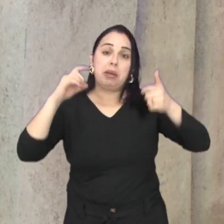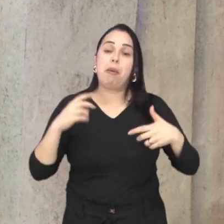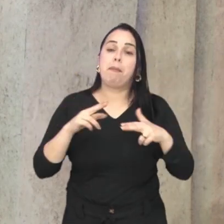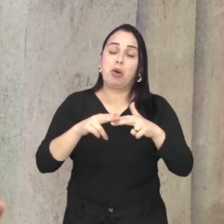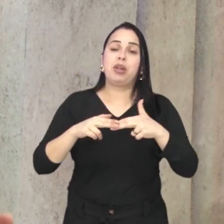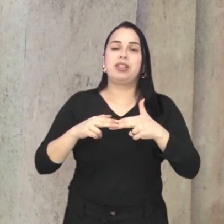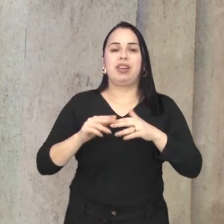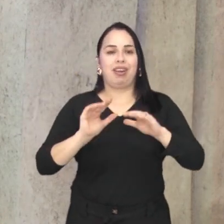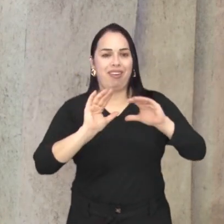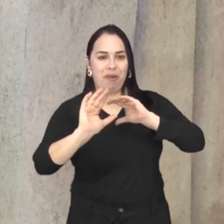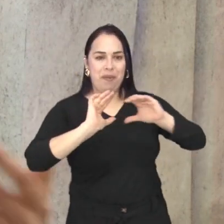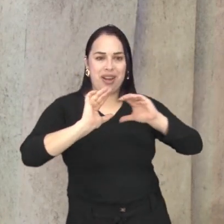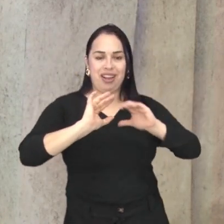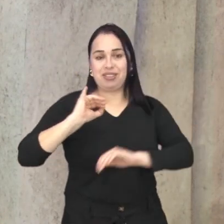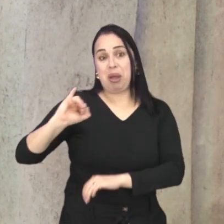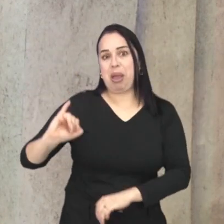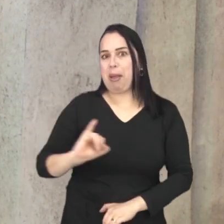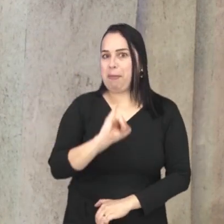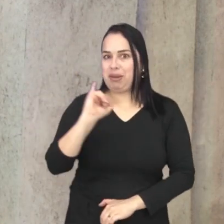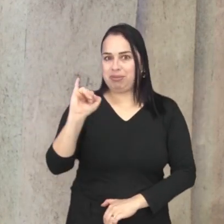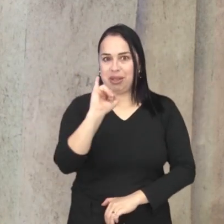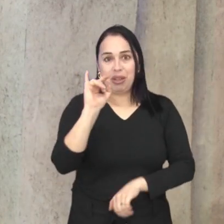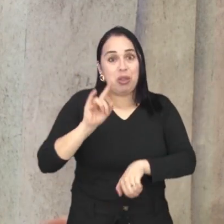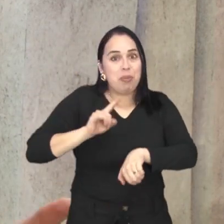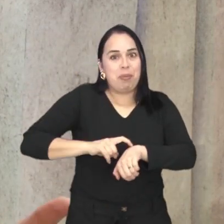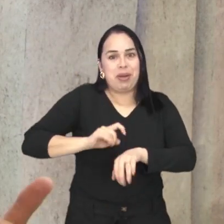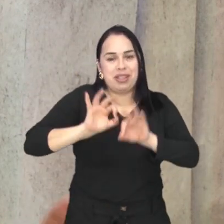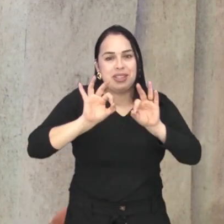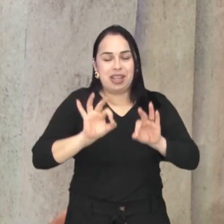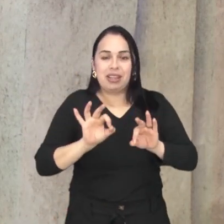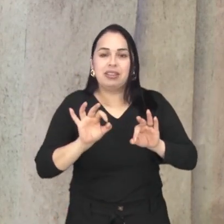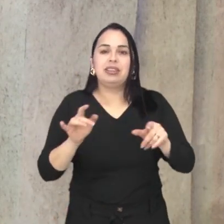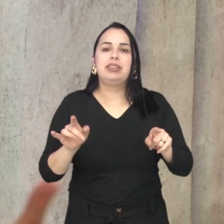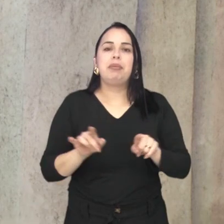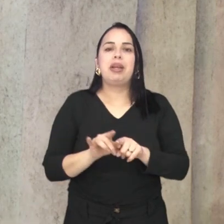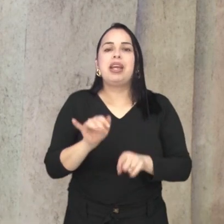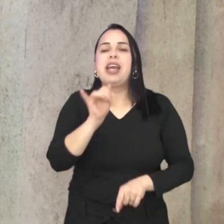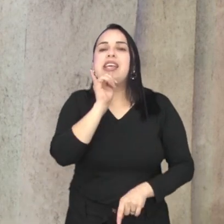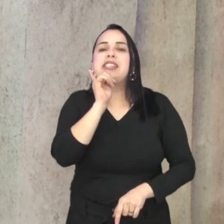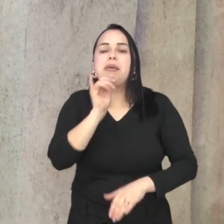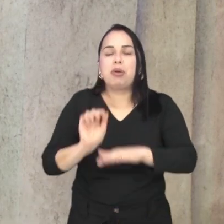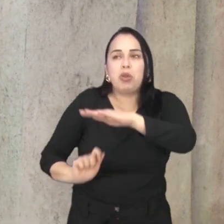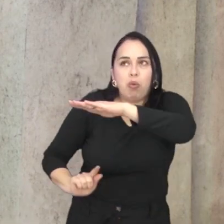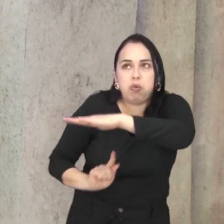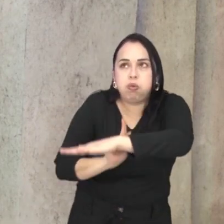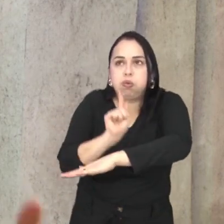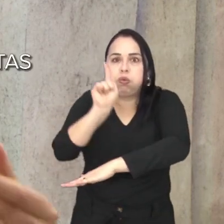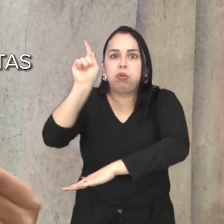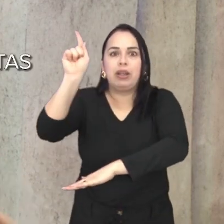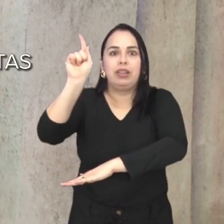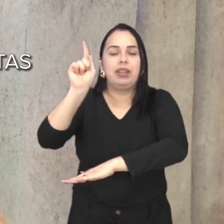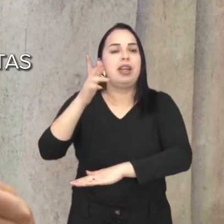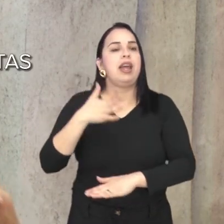importantes saber comunicar em momentos para sempre lançamentos